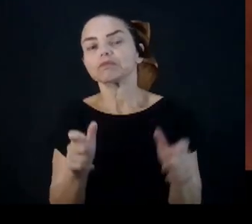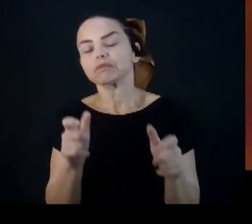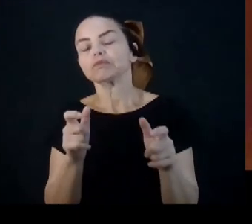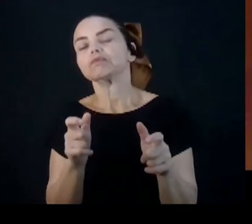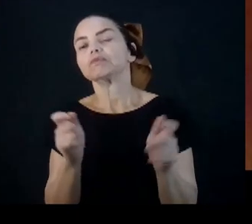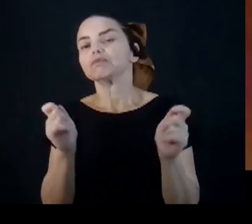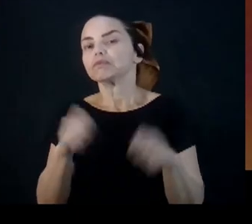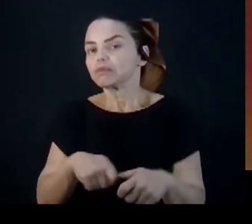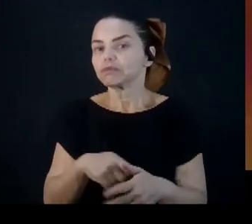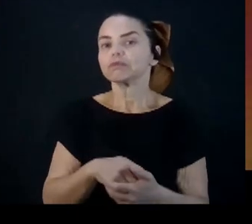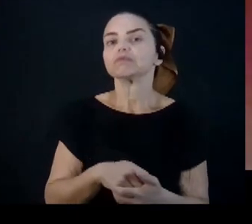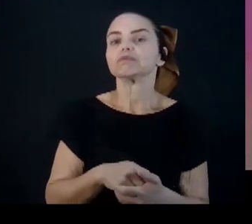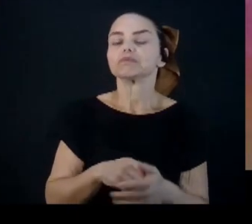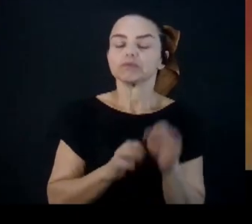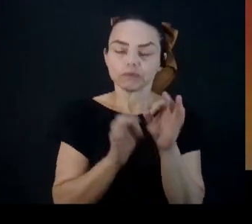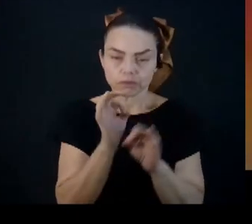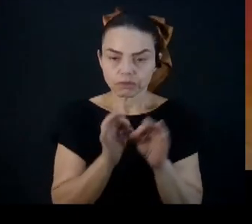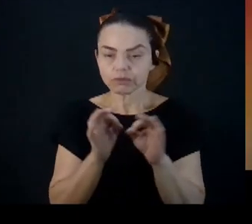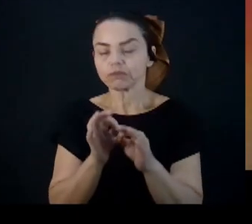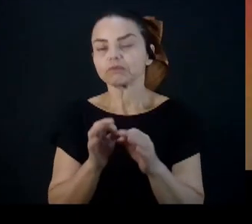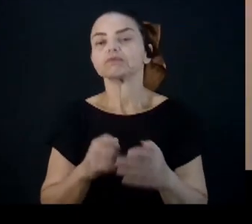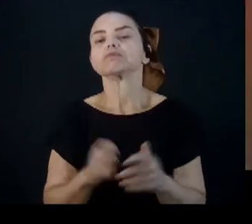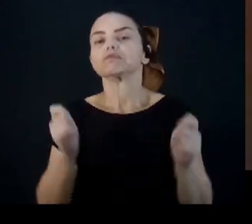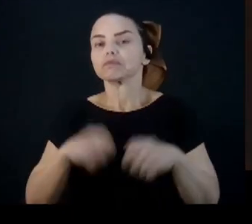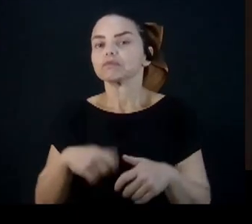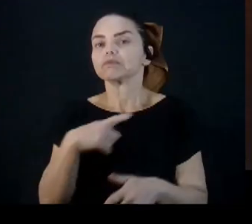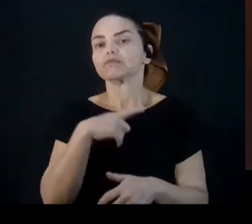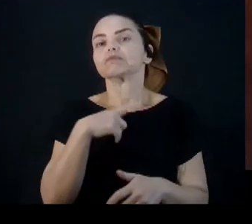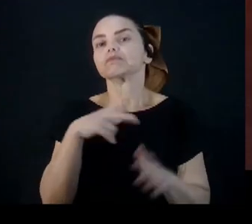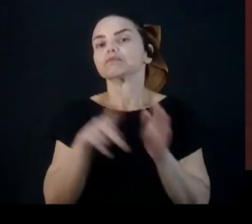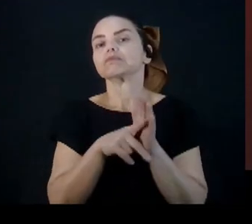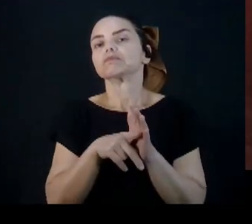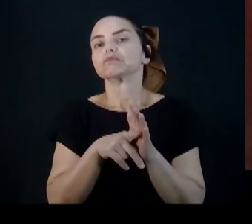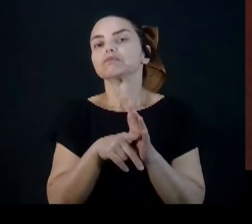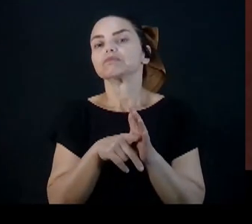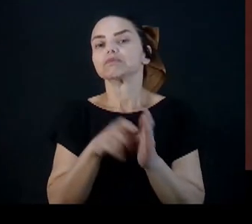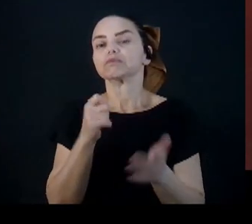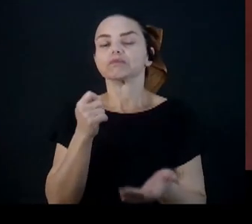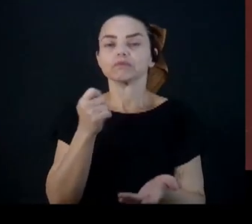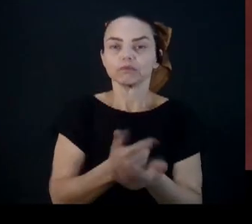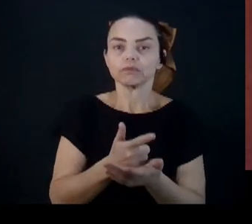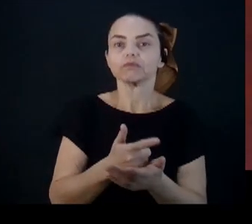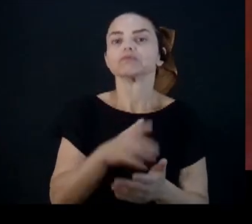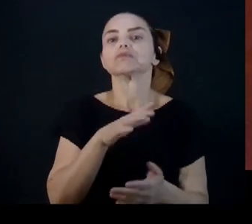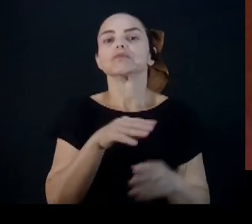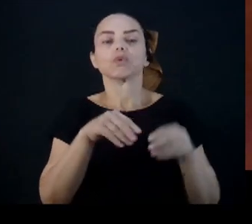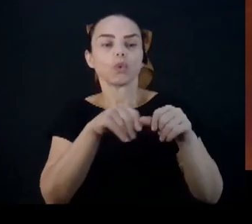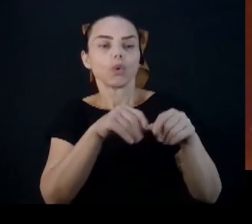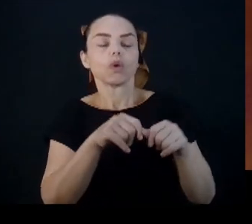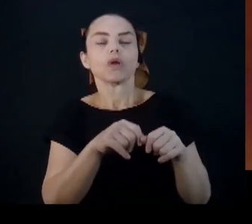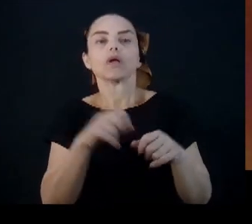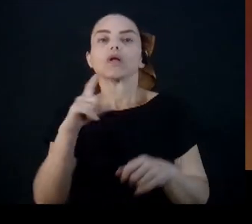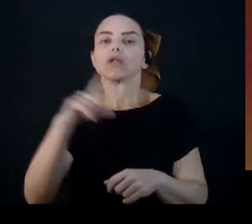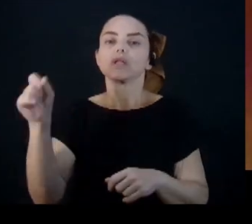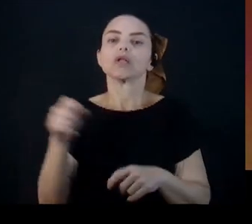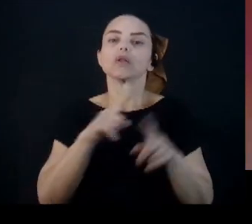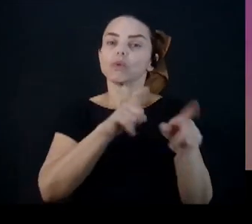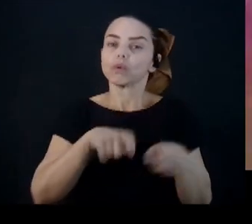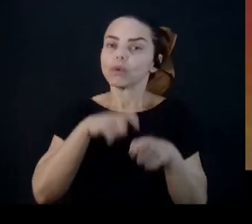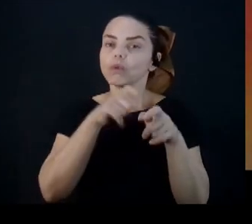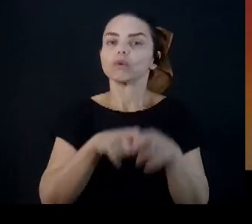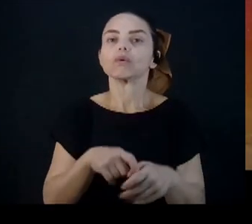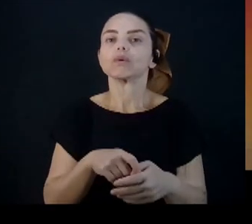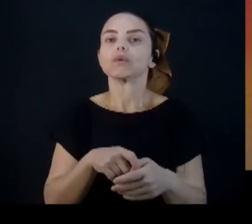se estabelecer, onde pudesse ter sua própria terra, né? Então ele sai da fazenda Sete Quedas com um facão na